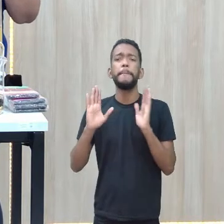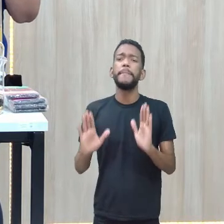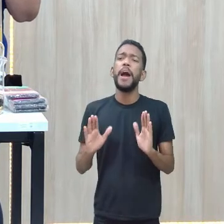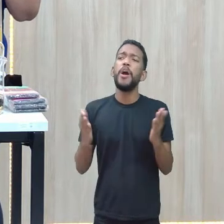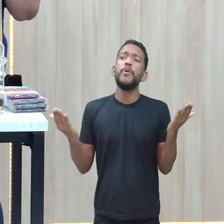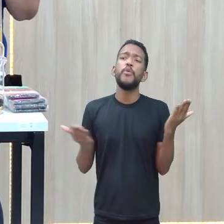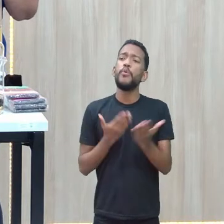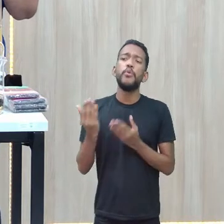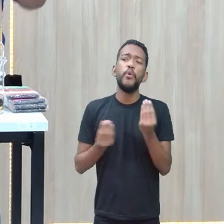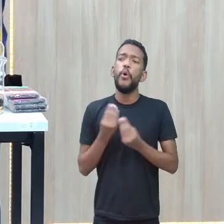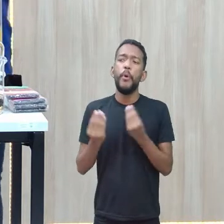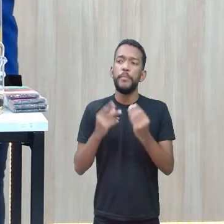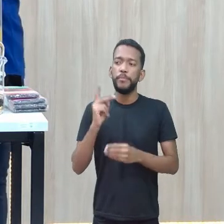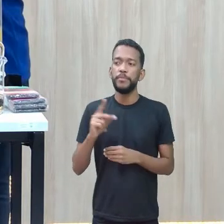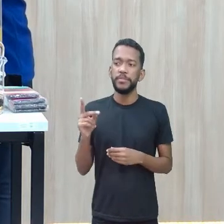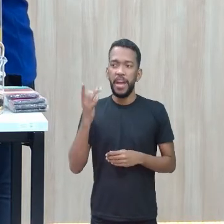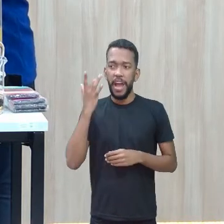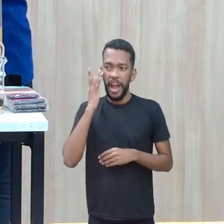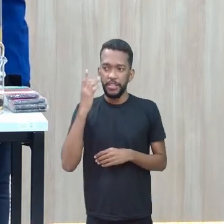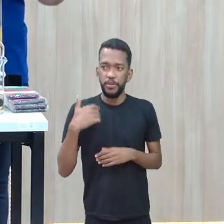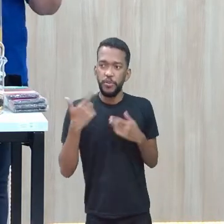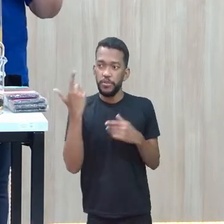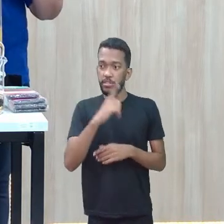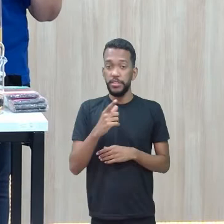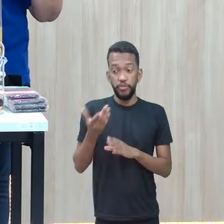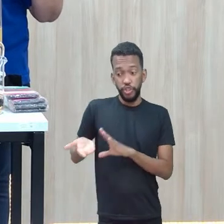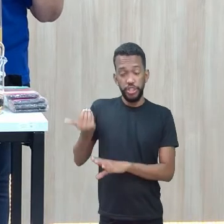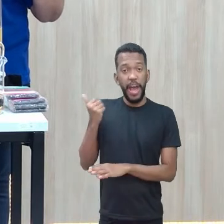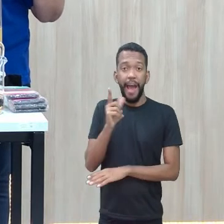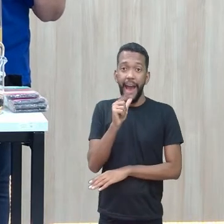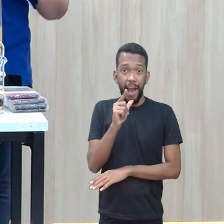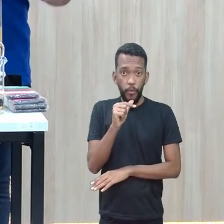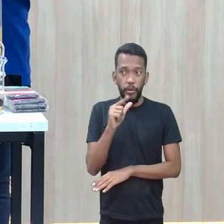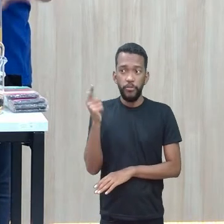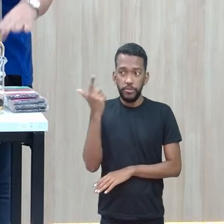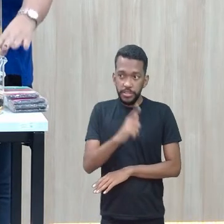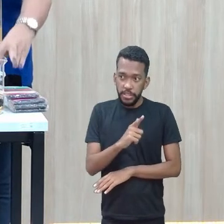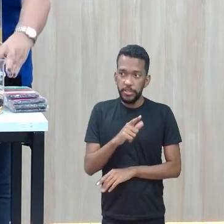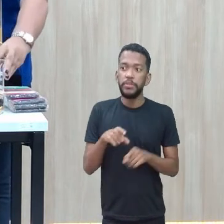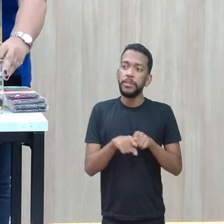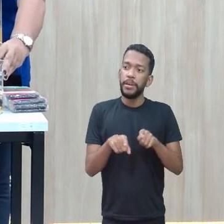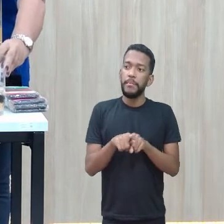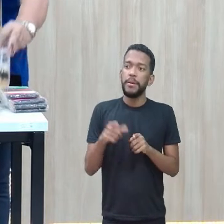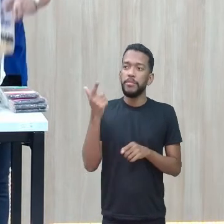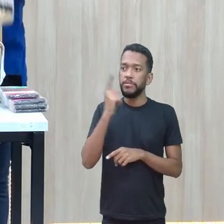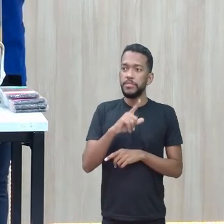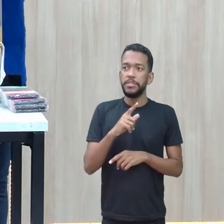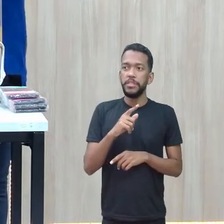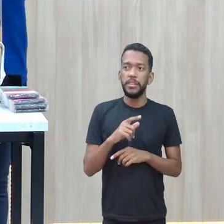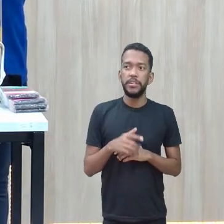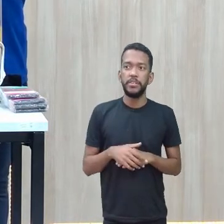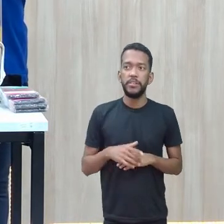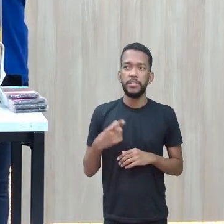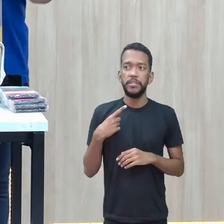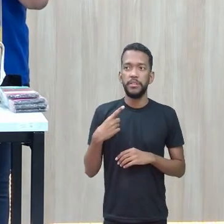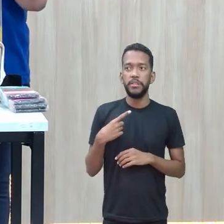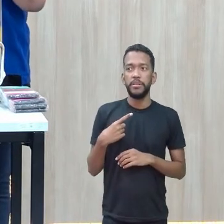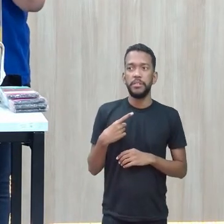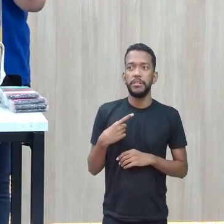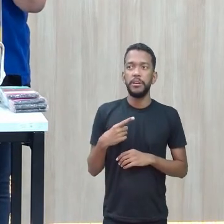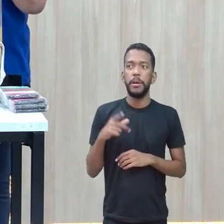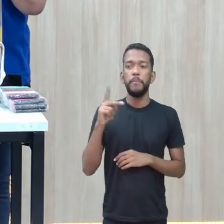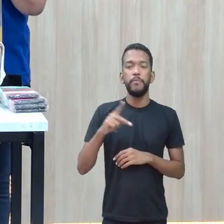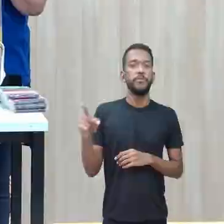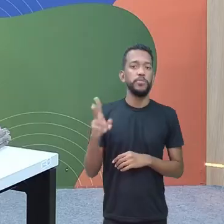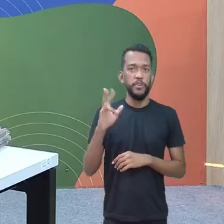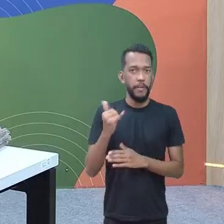como, professora? Será que eu consigo tirar a água dessa mistura? Como é que eu vou tirar essa aqui? A professora